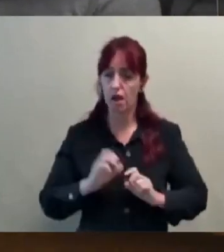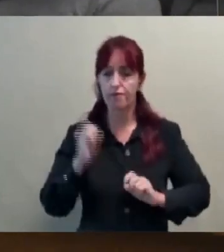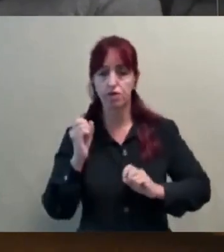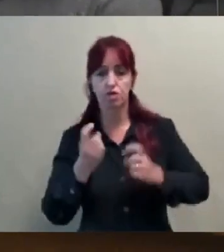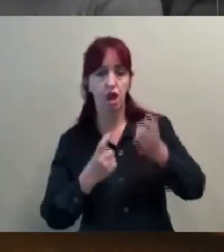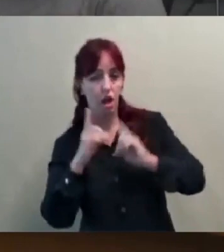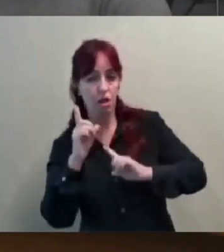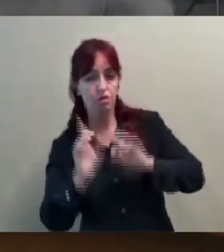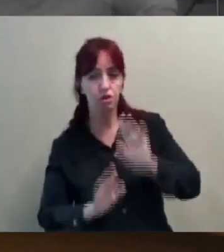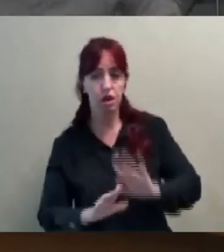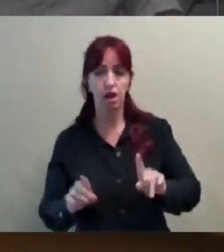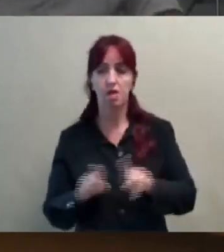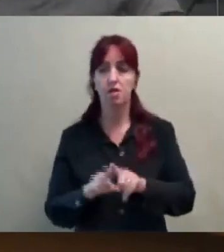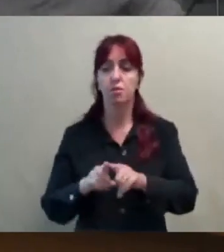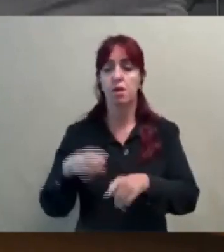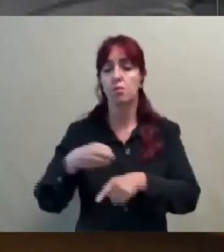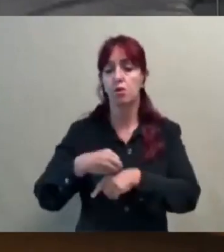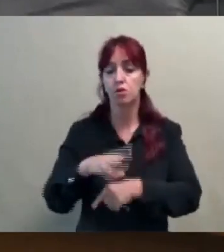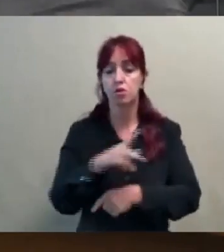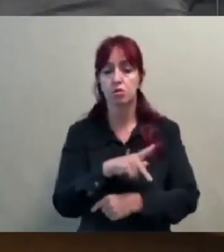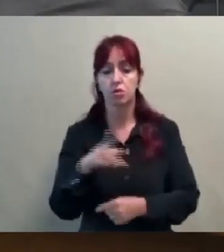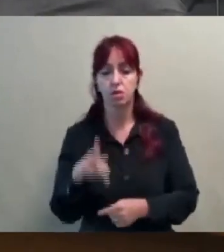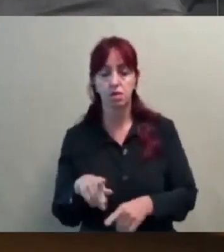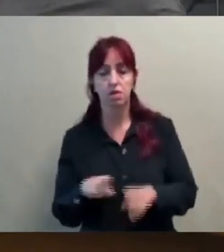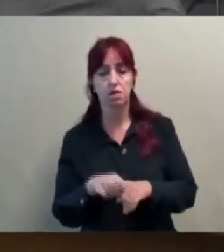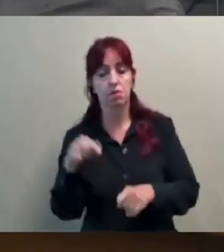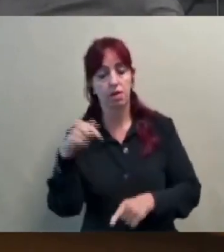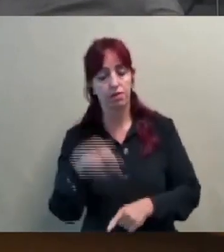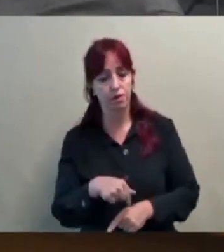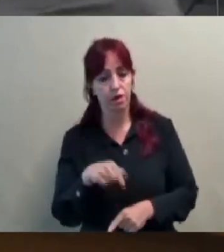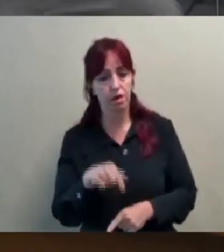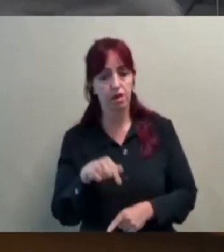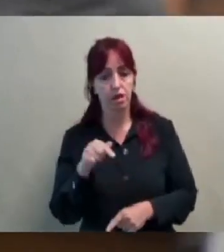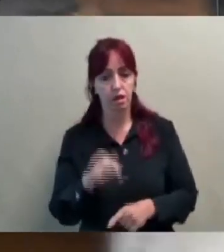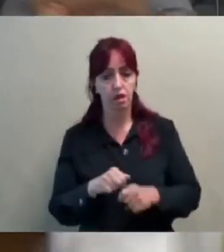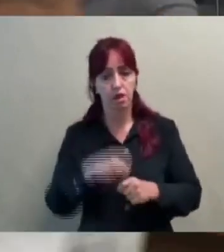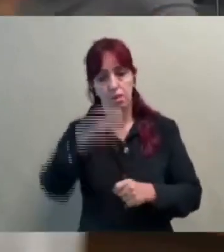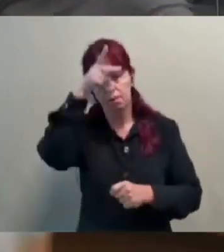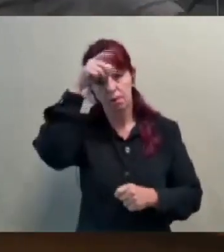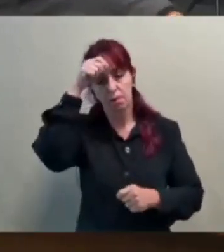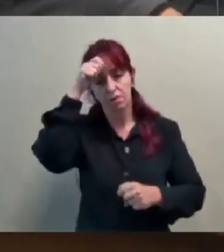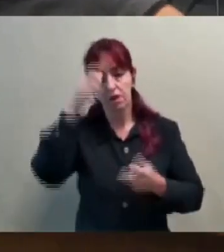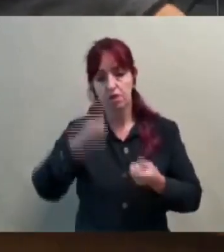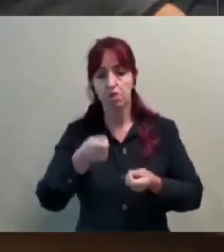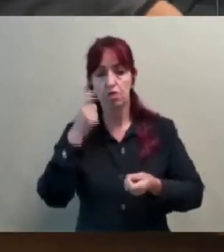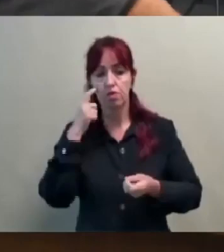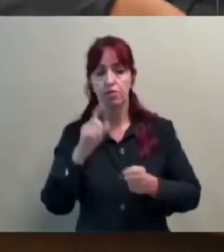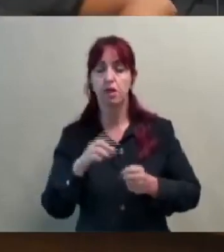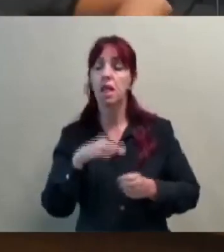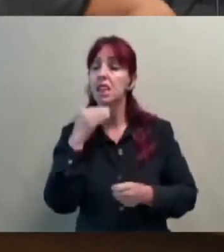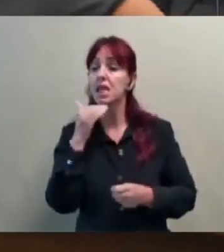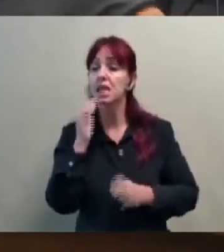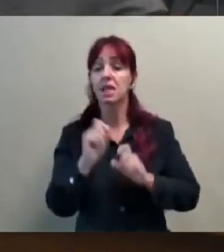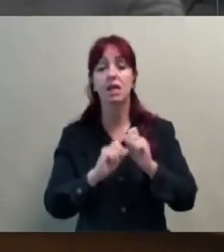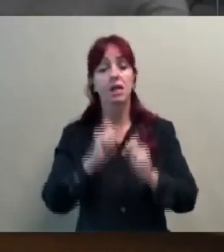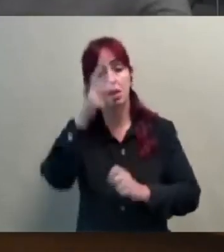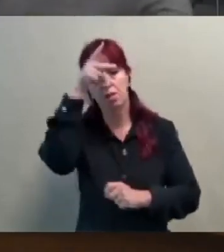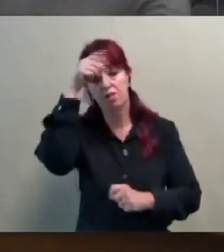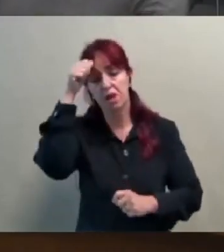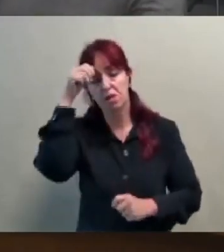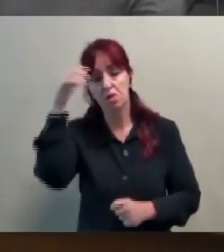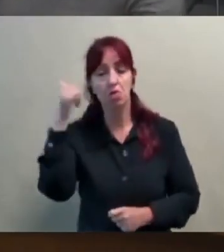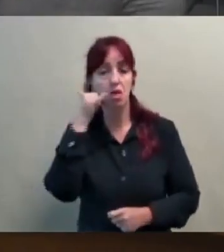por indicação do presidente, vim aqui, fiz gesto para a prefeitura. Ninguém da prefeitura atende